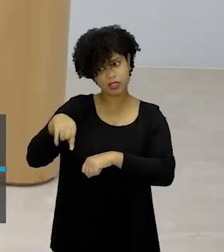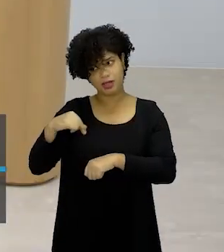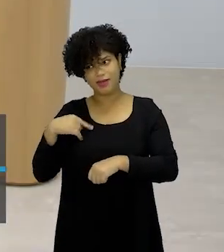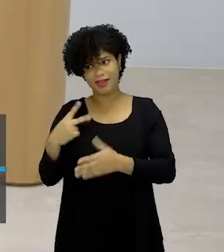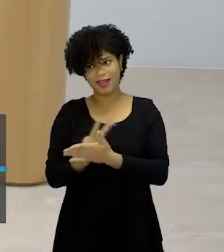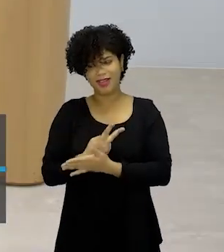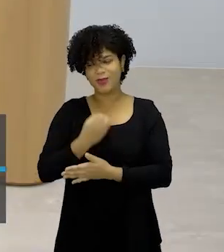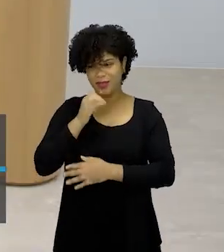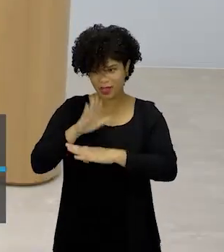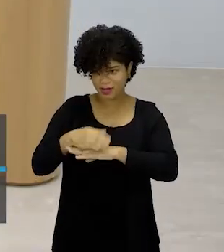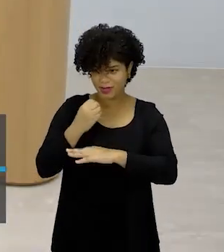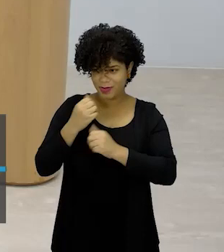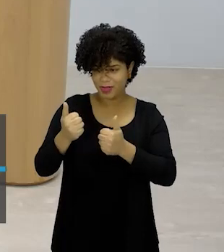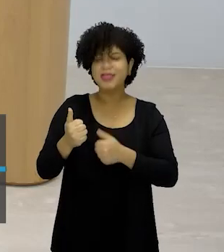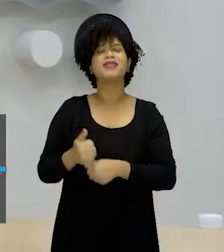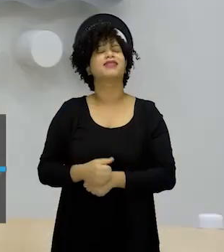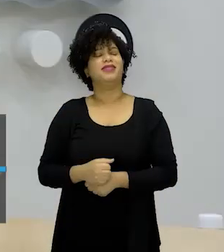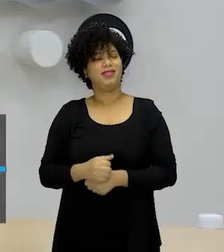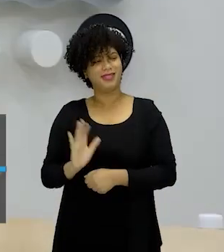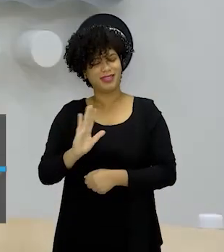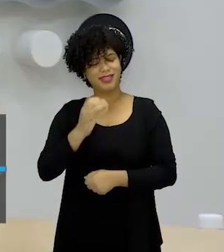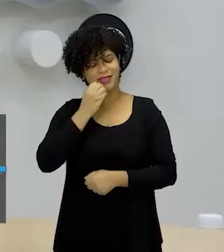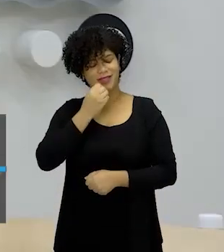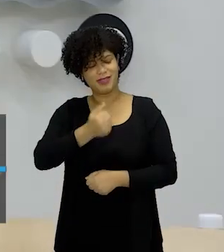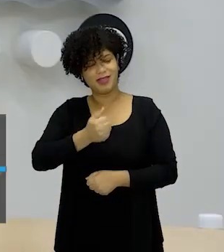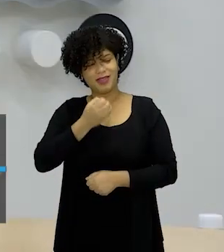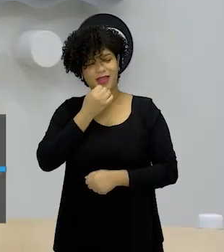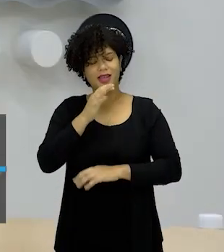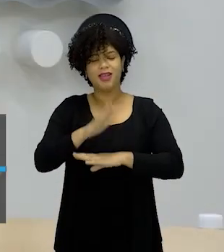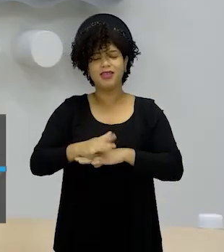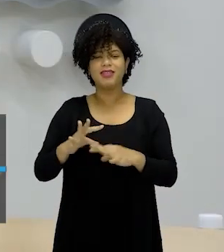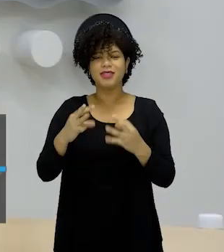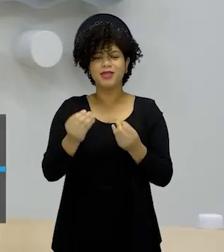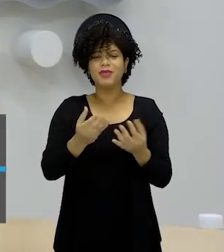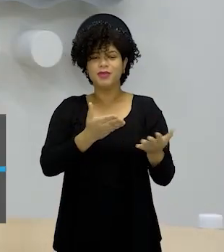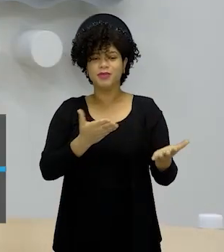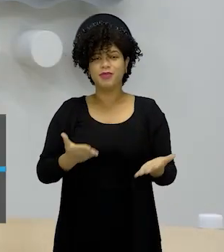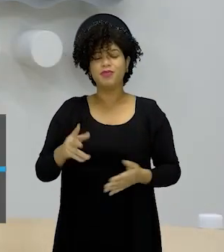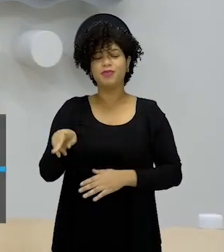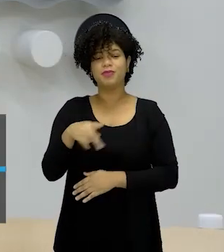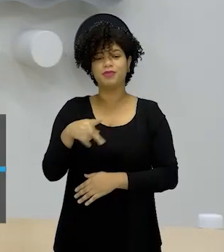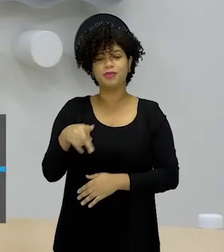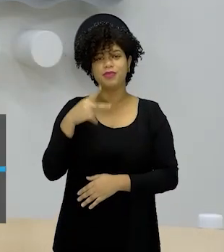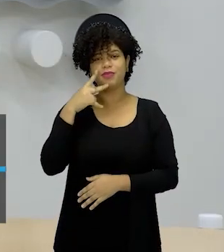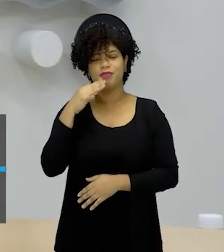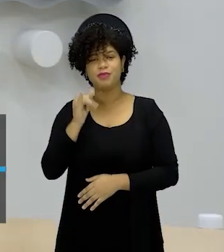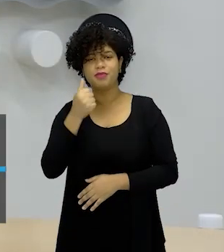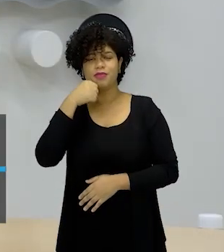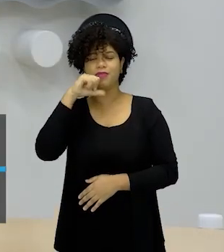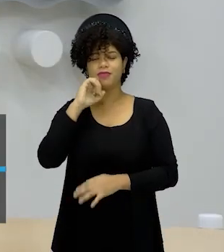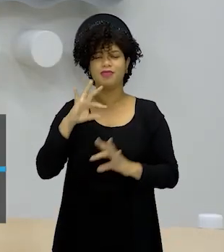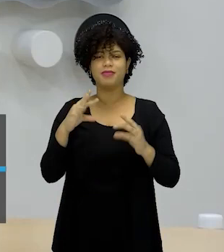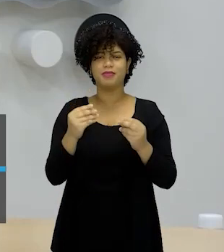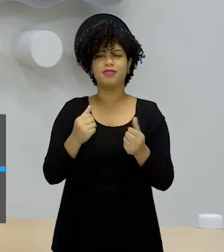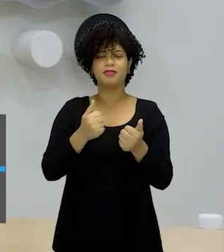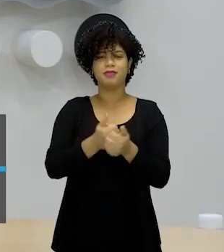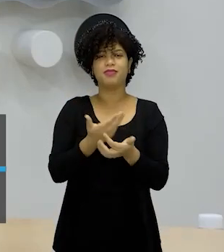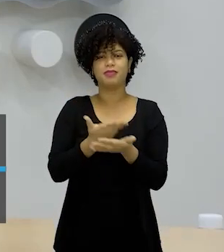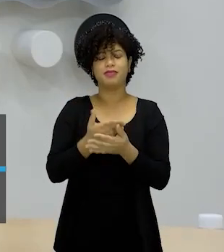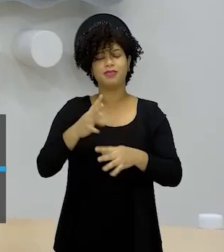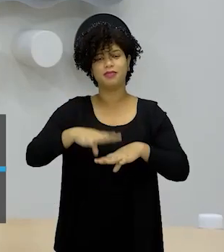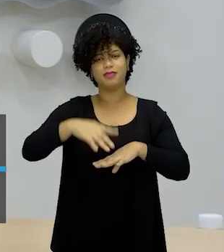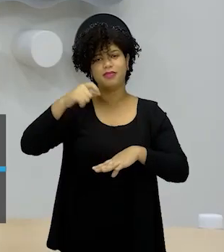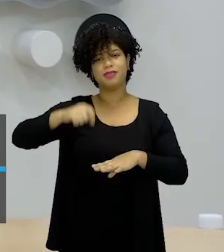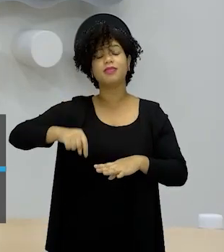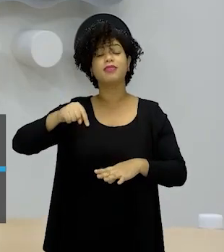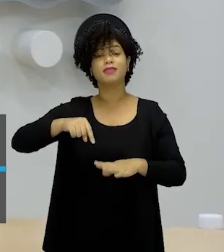Boa tarde, tudo bem? Oi, professora Roberta. Sejam todos bem-vindos também, professores e pais que acompanham as nossas aulas de matemática aqui no Centro